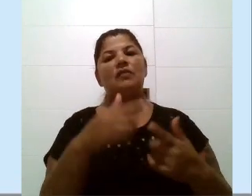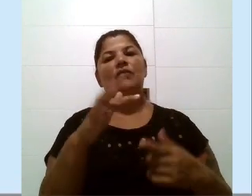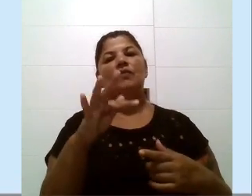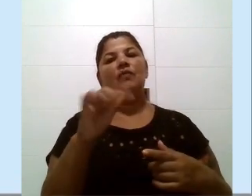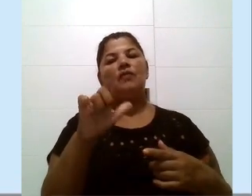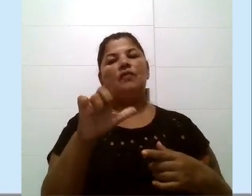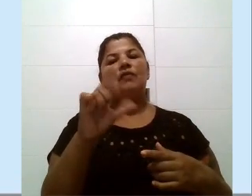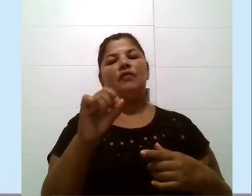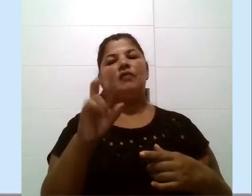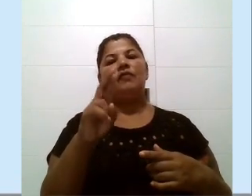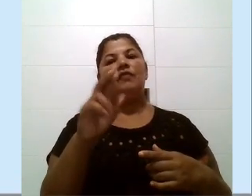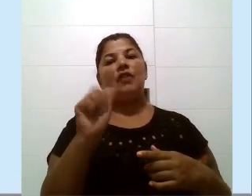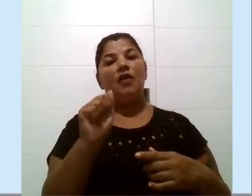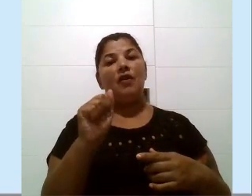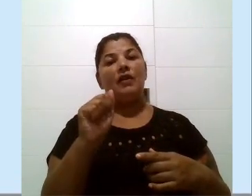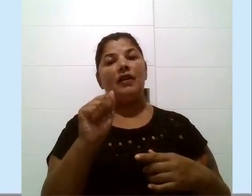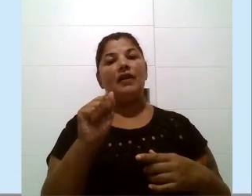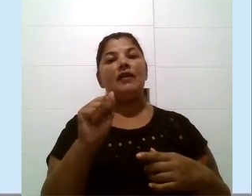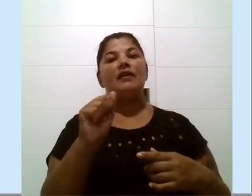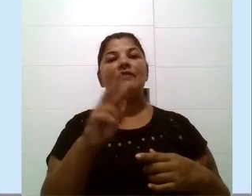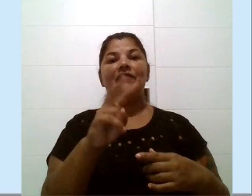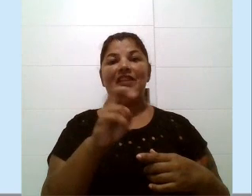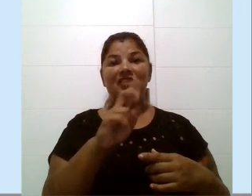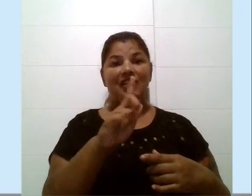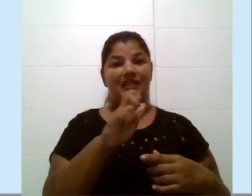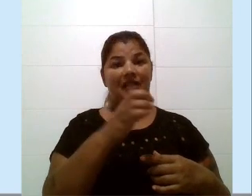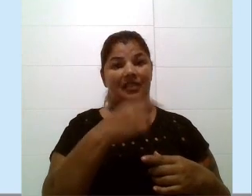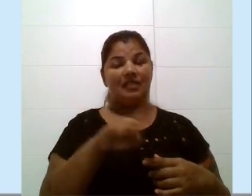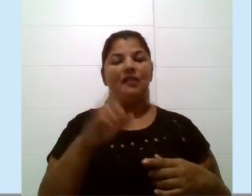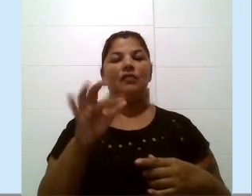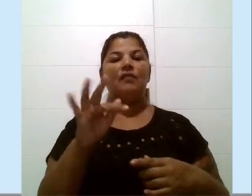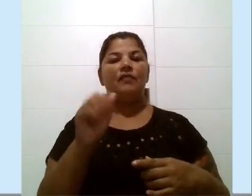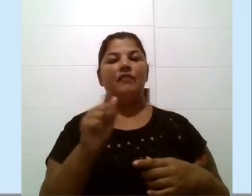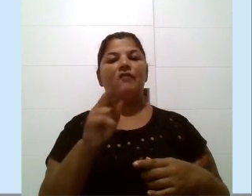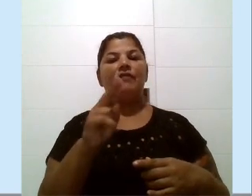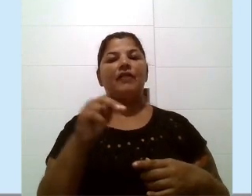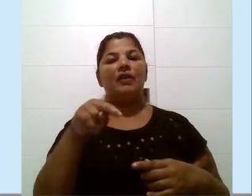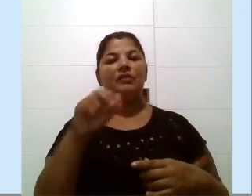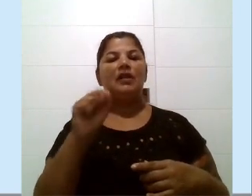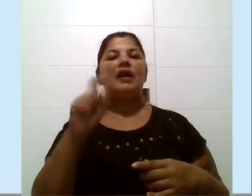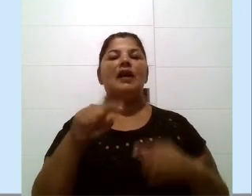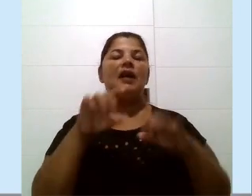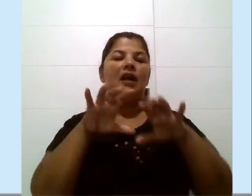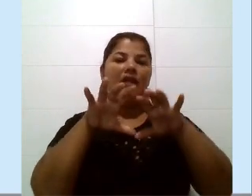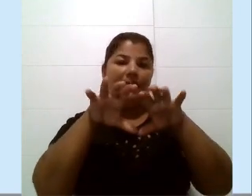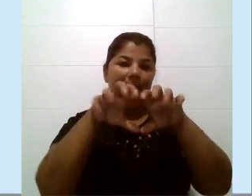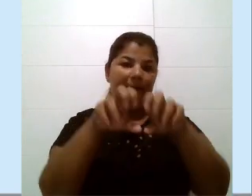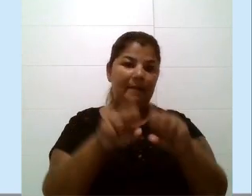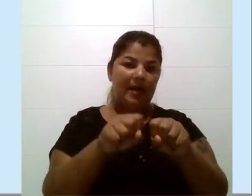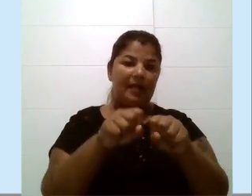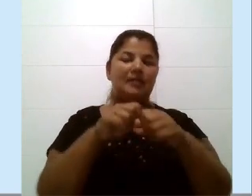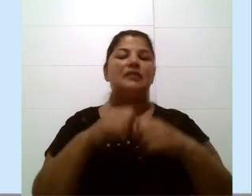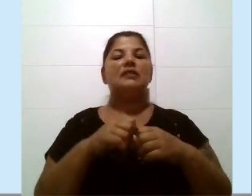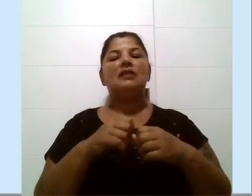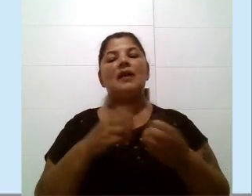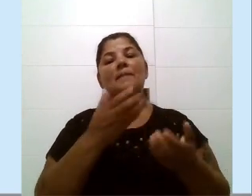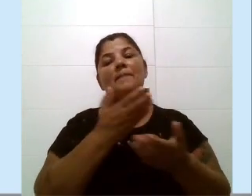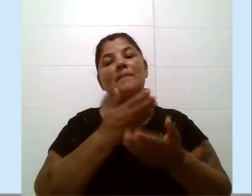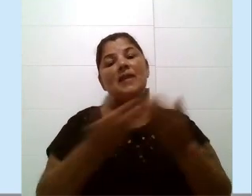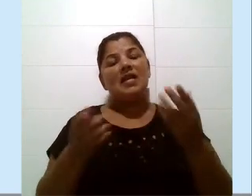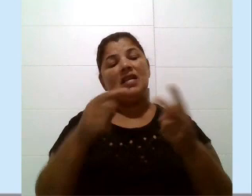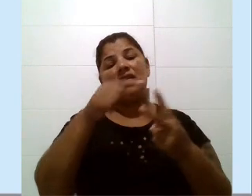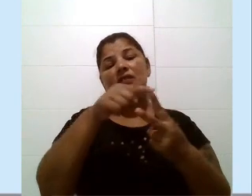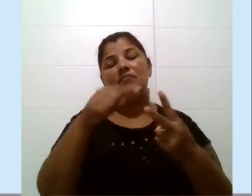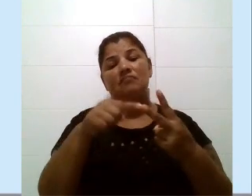de vegetação e a fauna está relacionada à questão de animais, tá? Então, a perda da fauna e da flora também